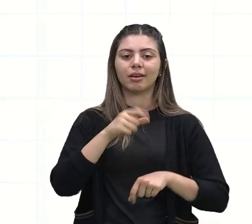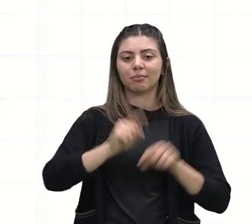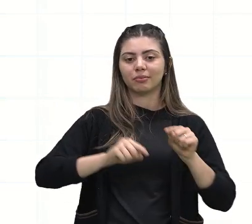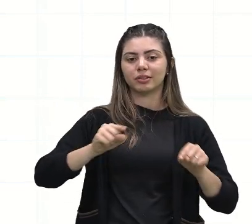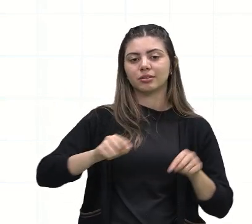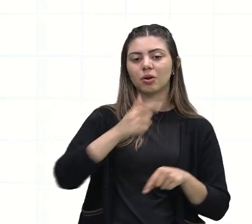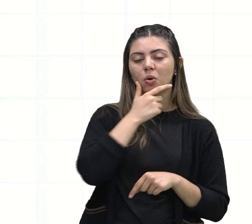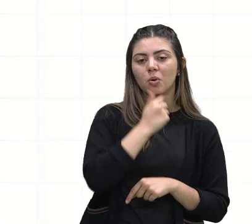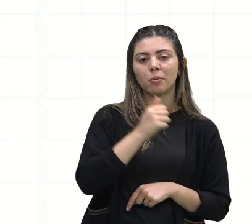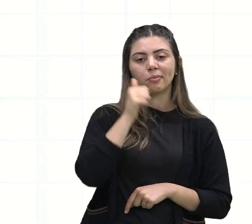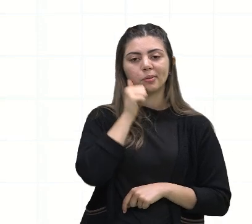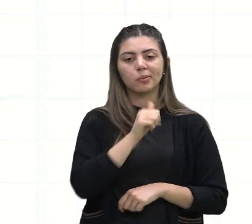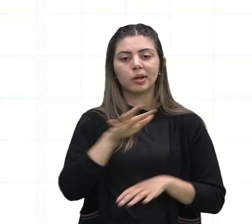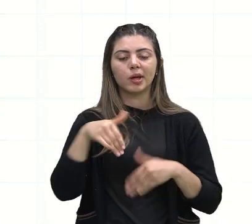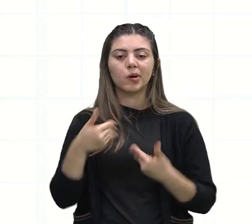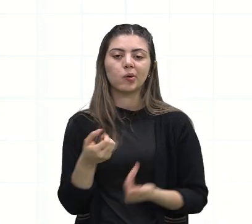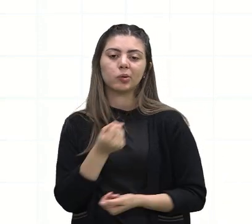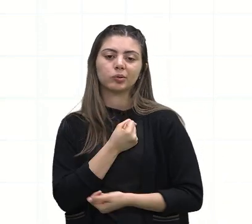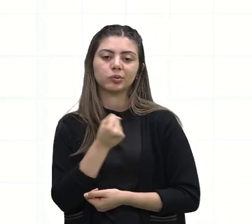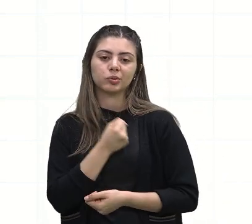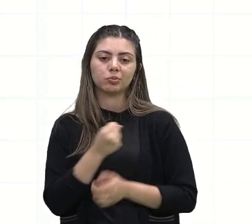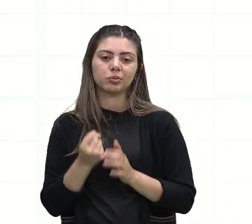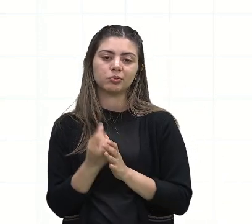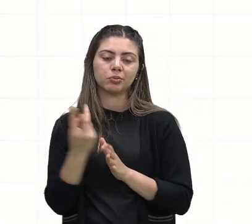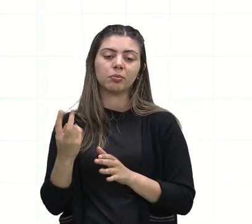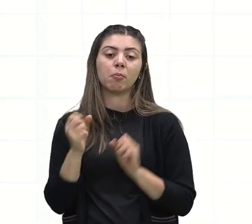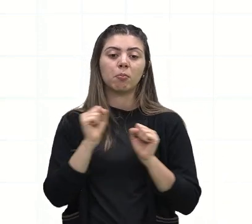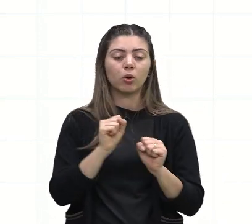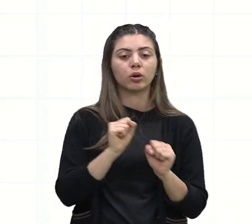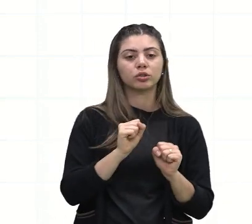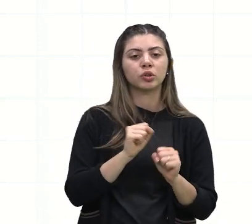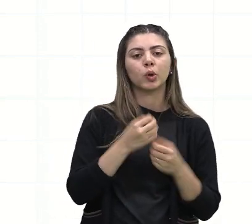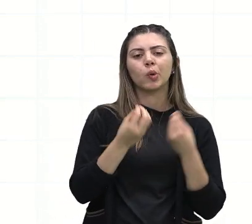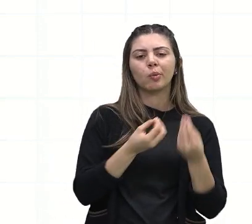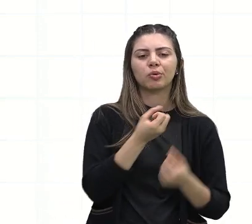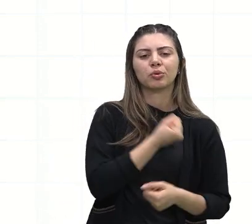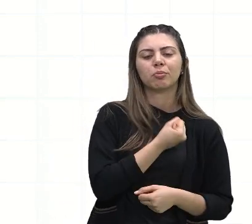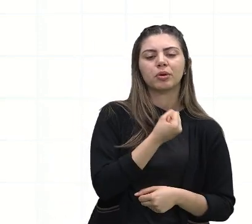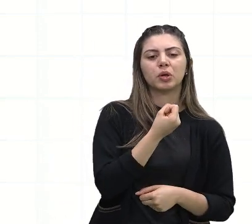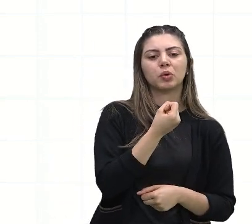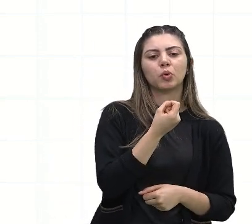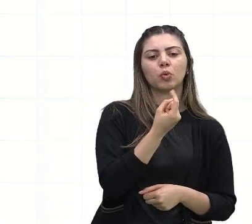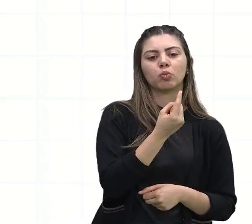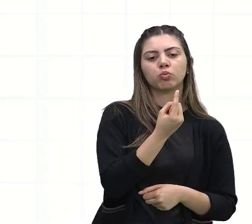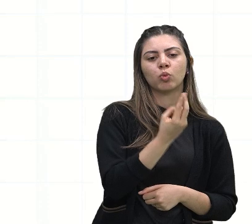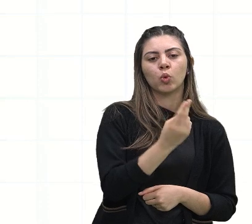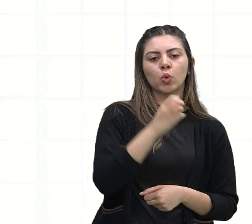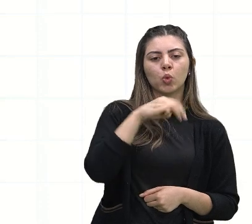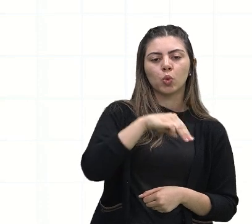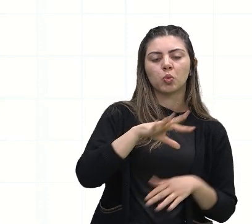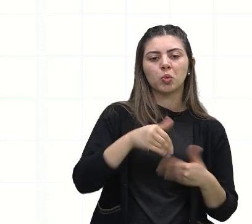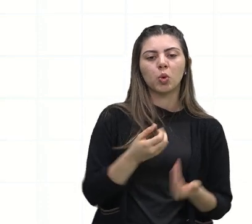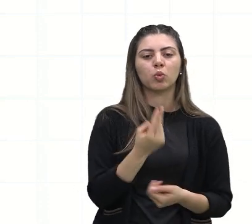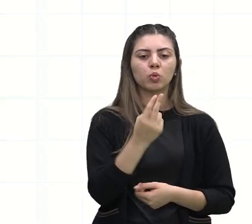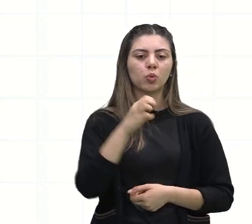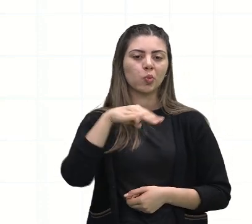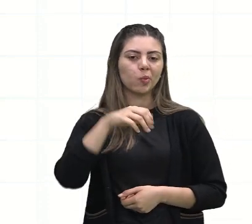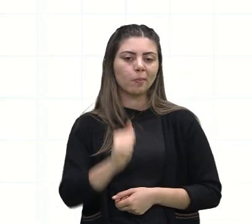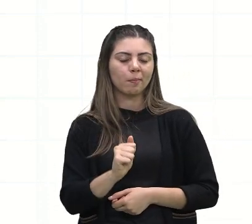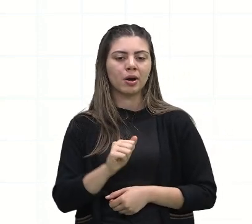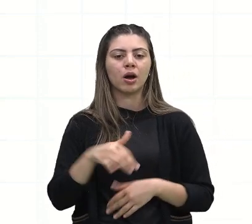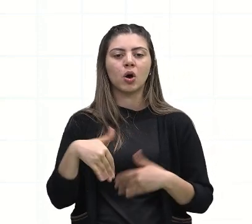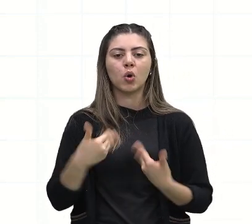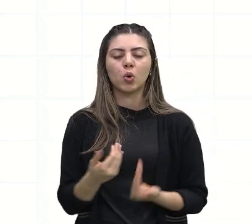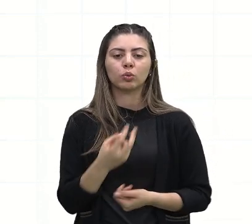número. Gênero pode ser o quê? Feminino, masculino, né? Uma, duas, dois ou duas.